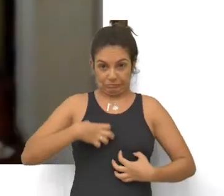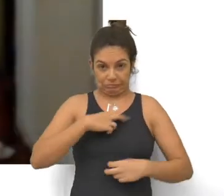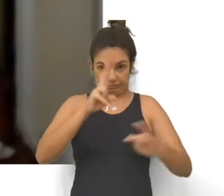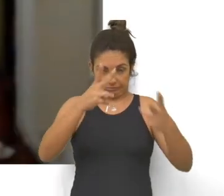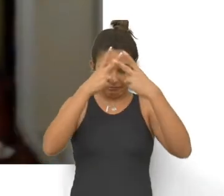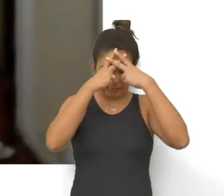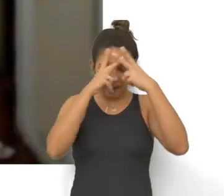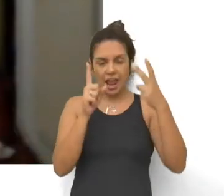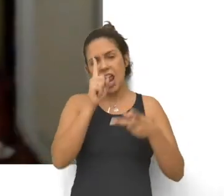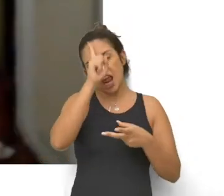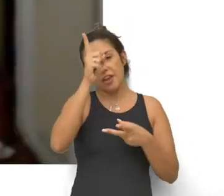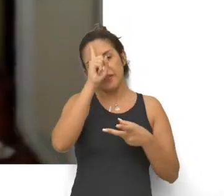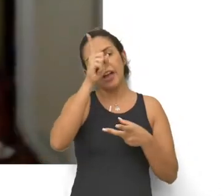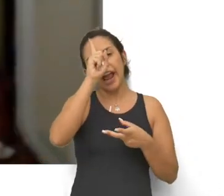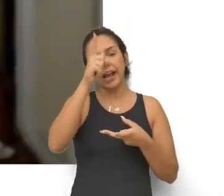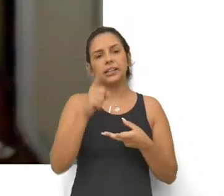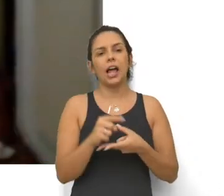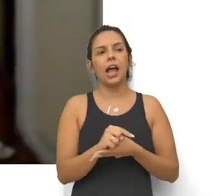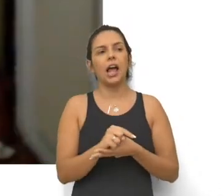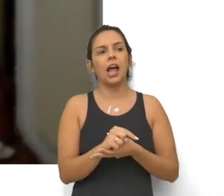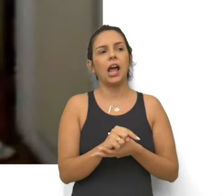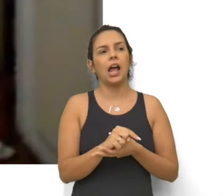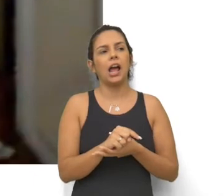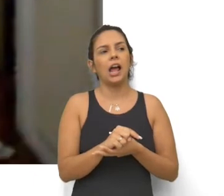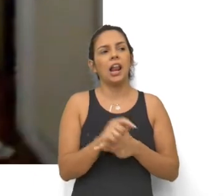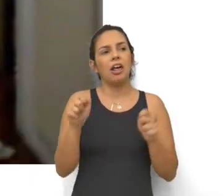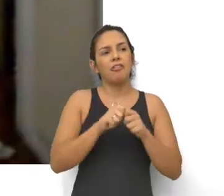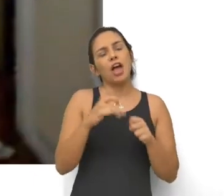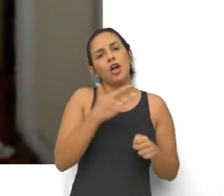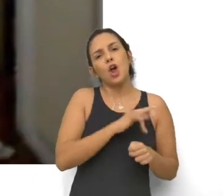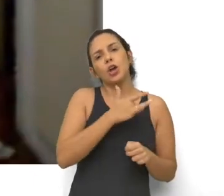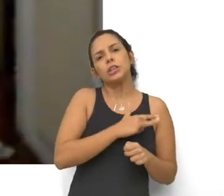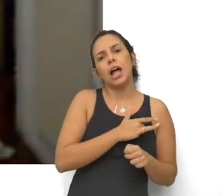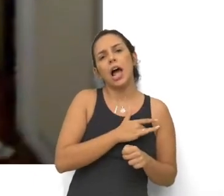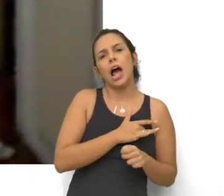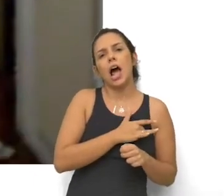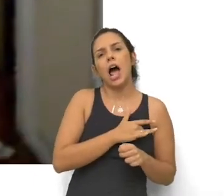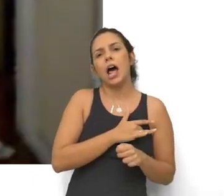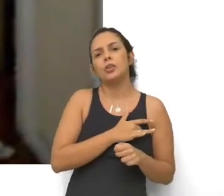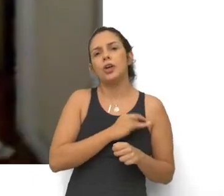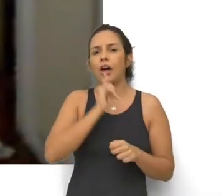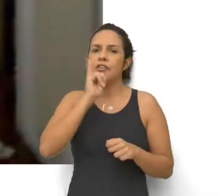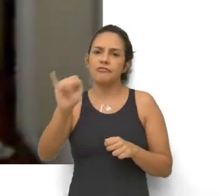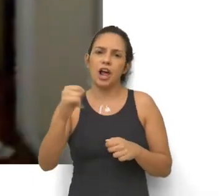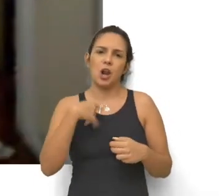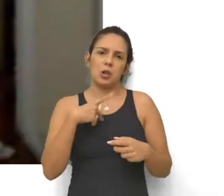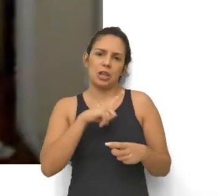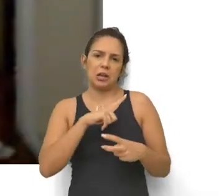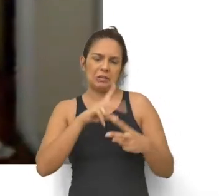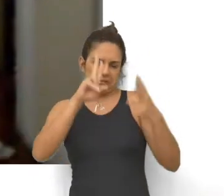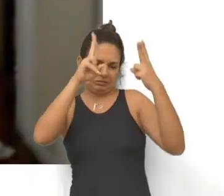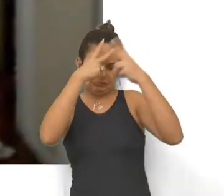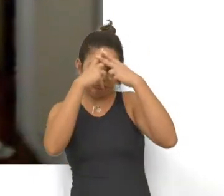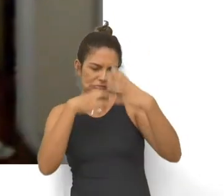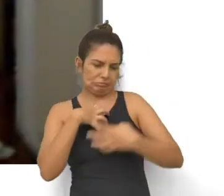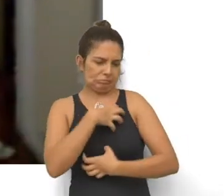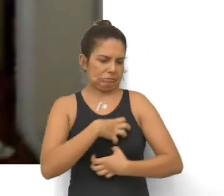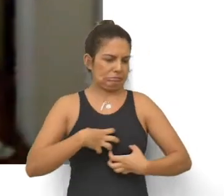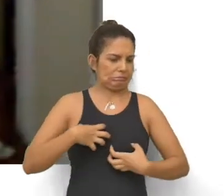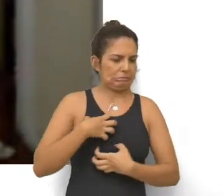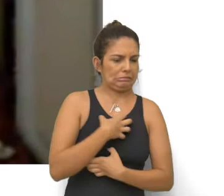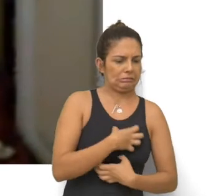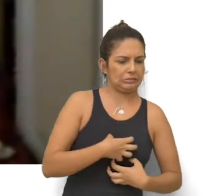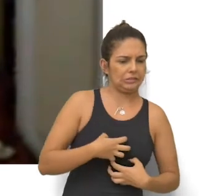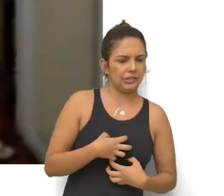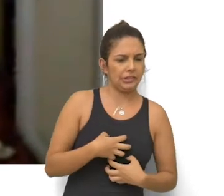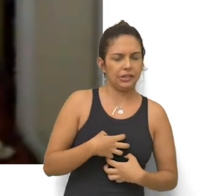tenta inventar, faz alianças, convoca os outros para ajudar, enfim. E o ressentido é um que, justamente como ele